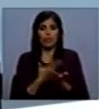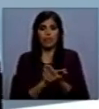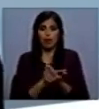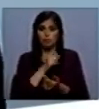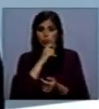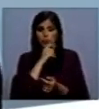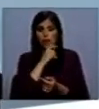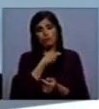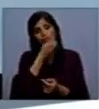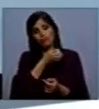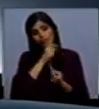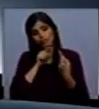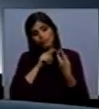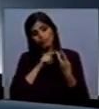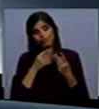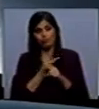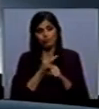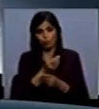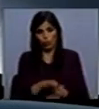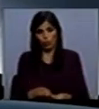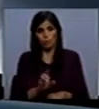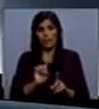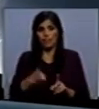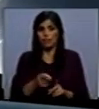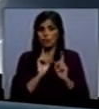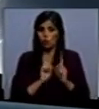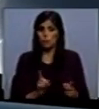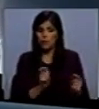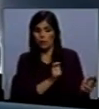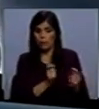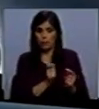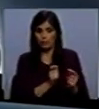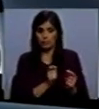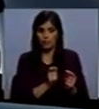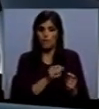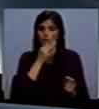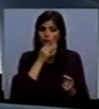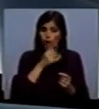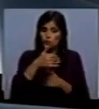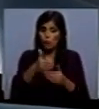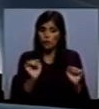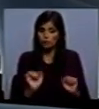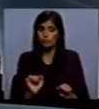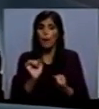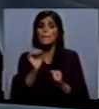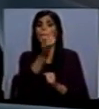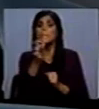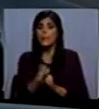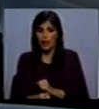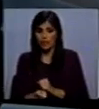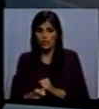abordagem com os mais pequenos e devemos começar pelo ibope em israel eu falamos no espaço passo esta europa tenho várias ameaças